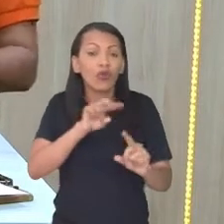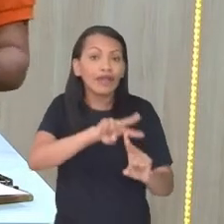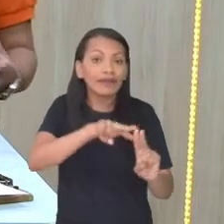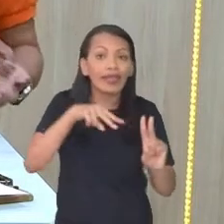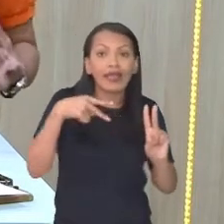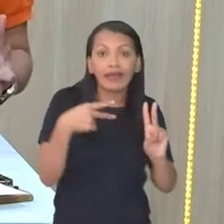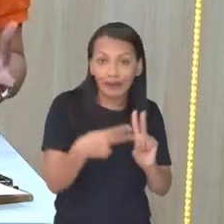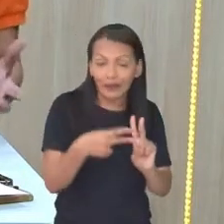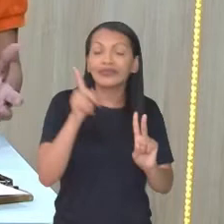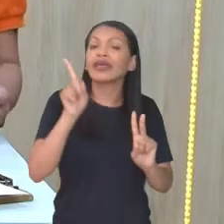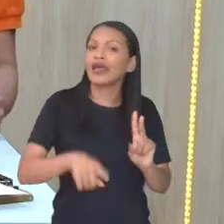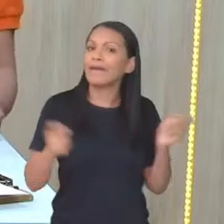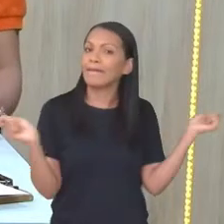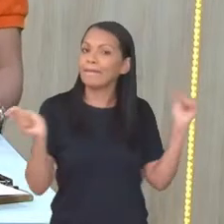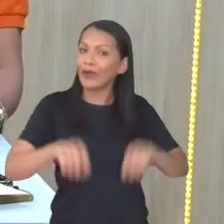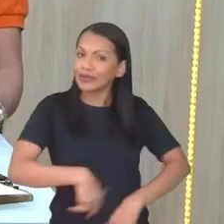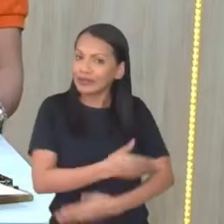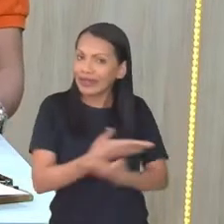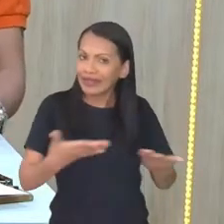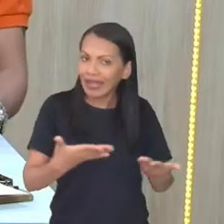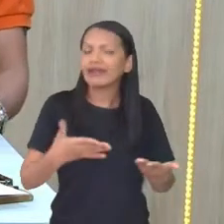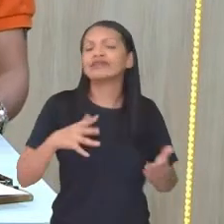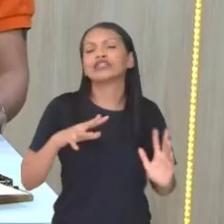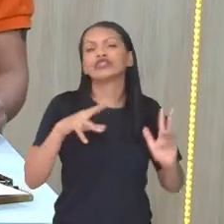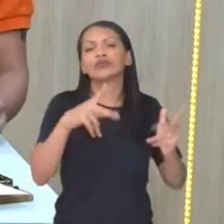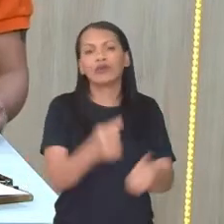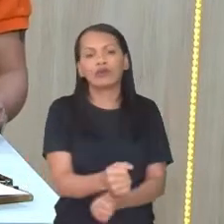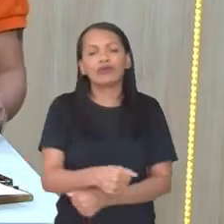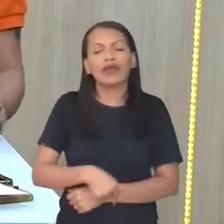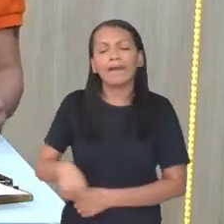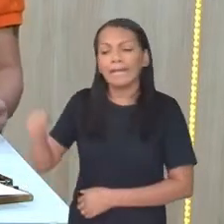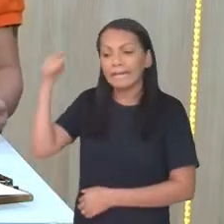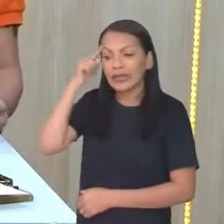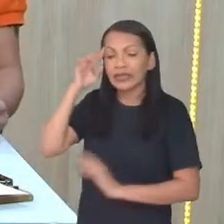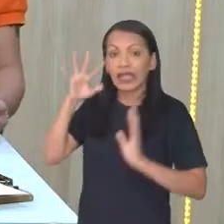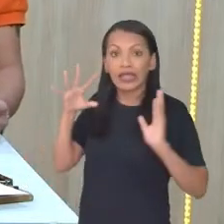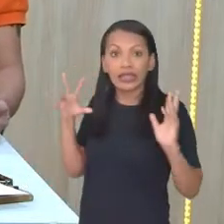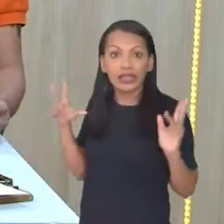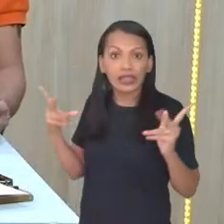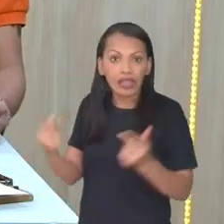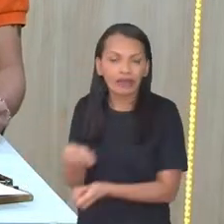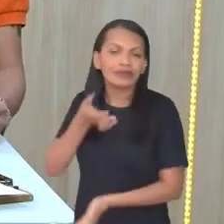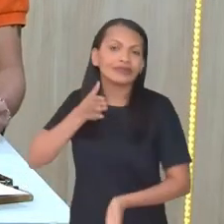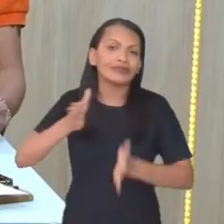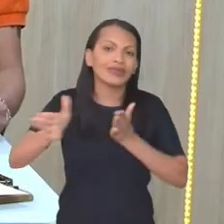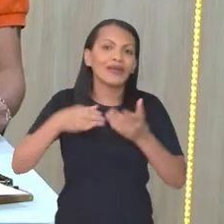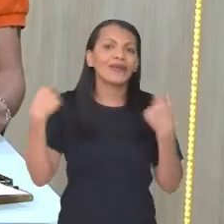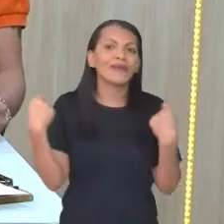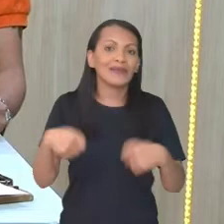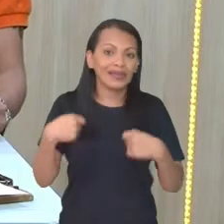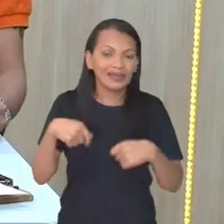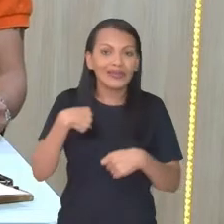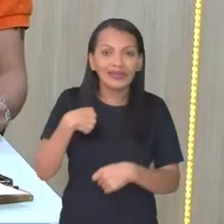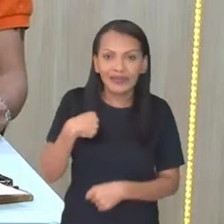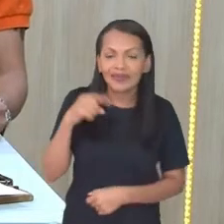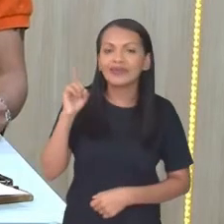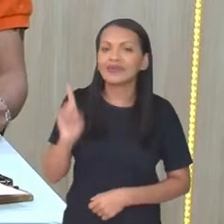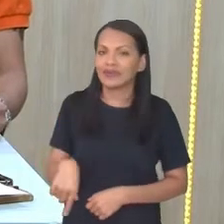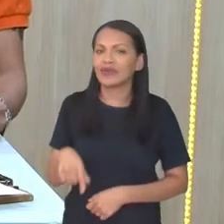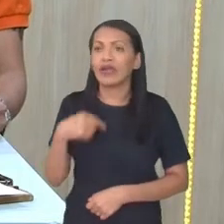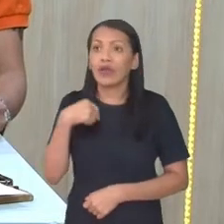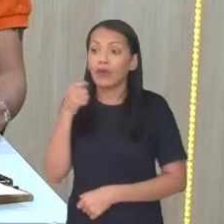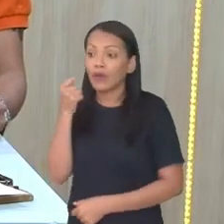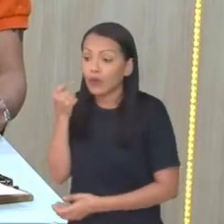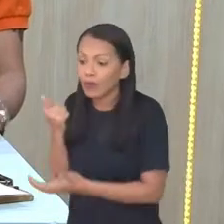então a acessibilidade possibilita. Né? E é pensar em todas essas esferas de acessibilidade que a gente precisa ter acessibilidade. Se eu vou comprar um pão, eu